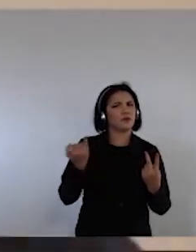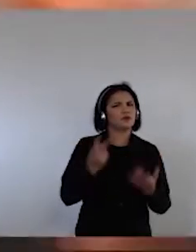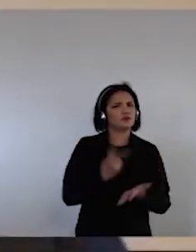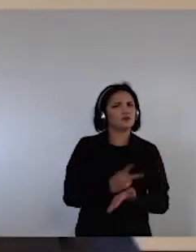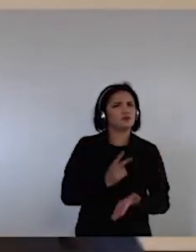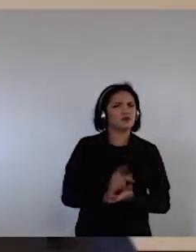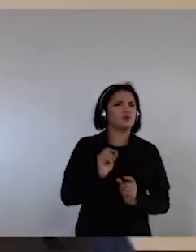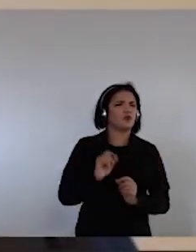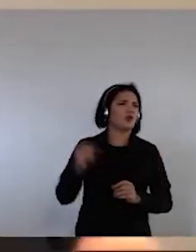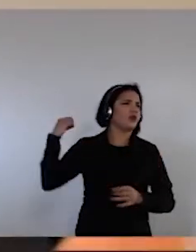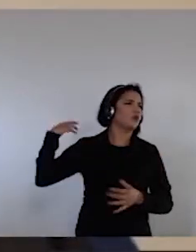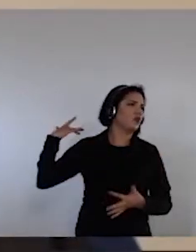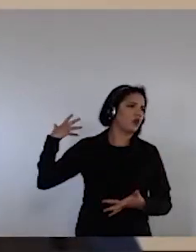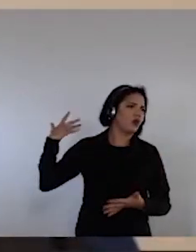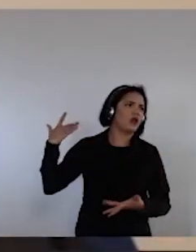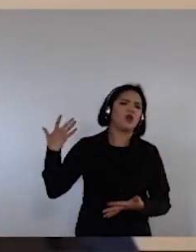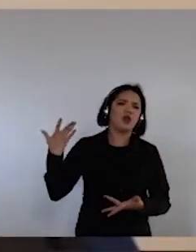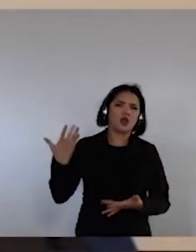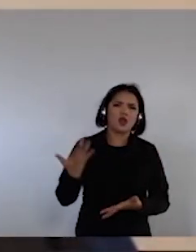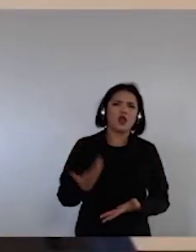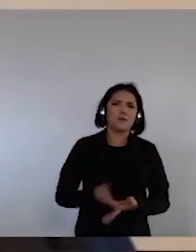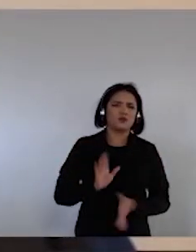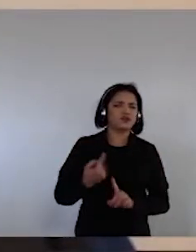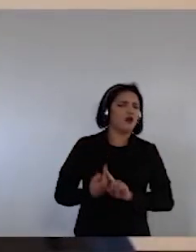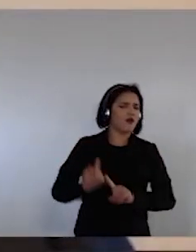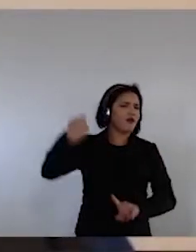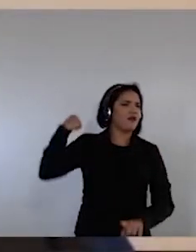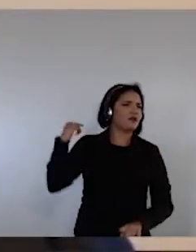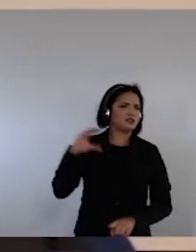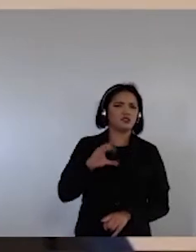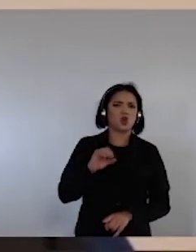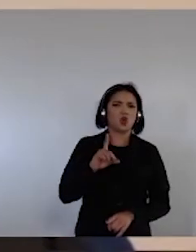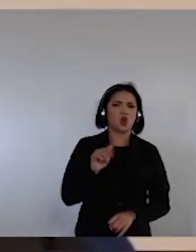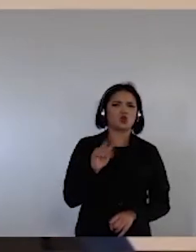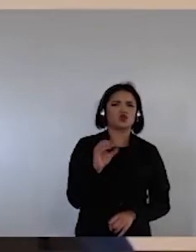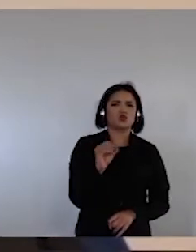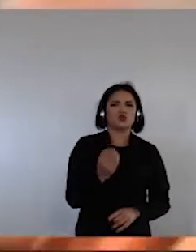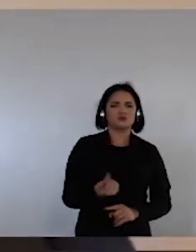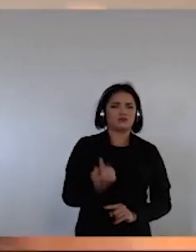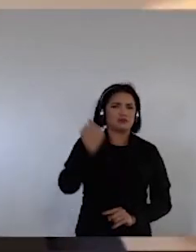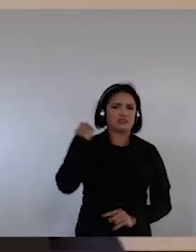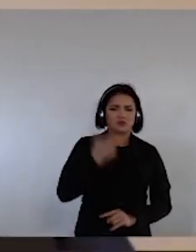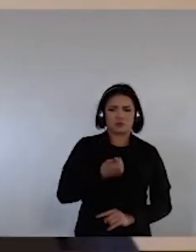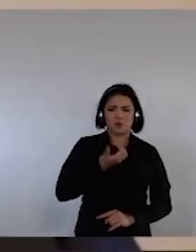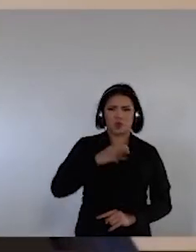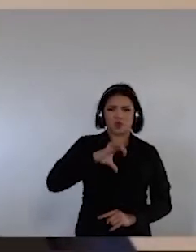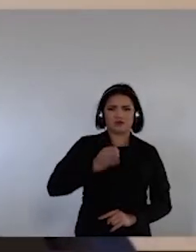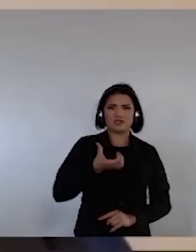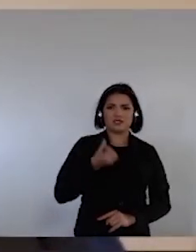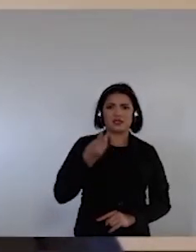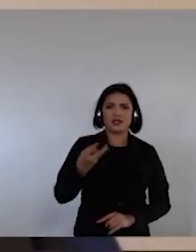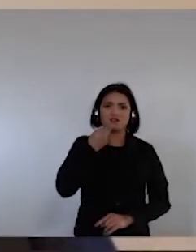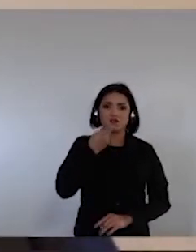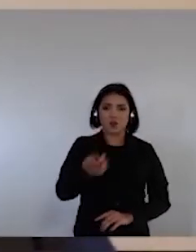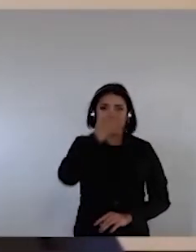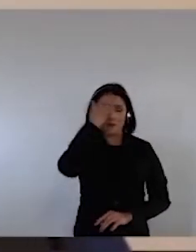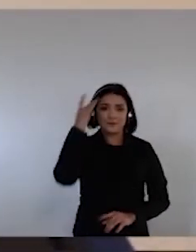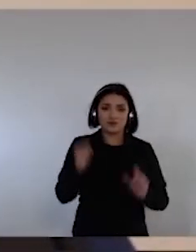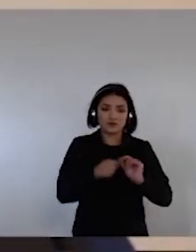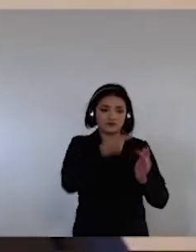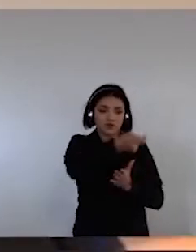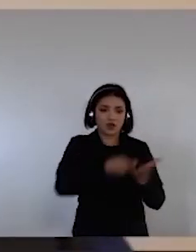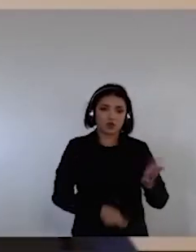entendem que determinados dispositivos do Código de Processo Civil não se aplicam a esses tribunais. Então, apesar de existir a